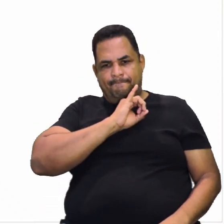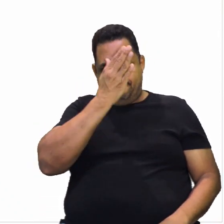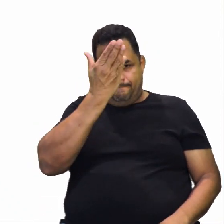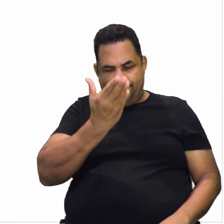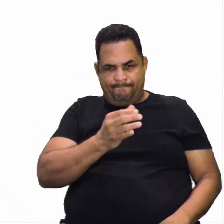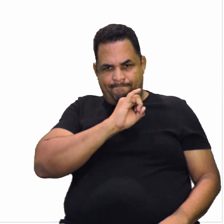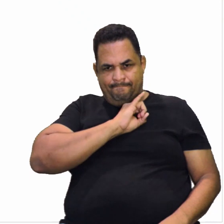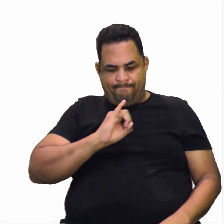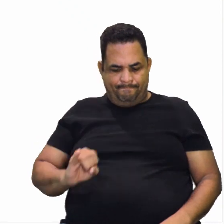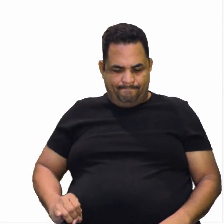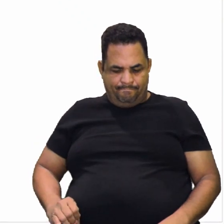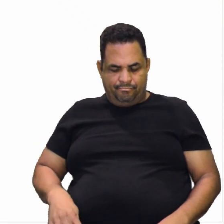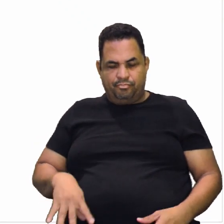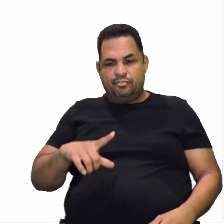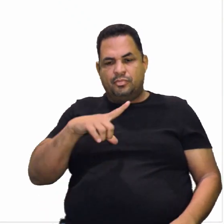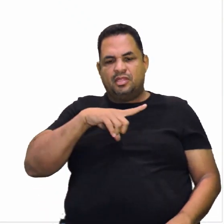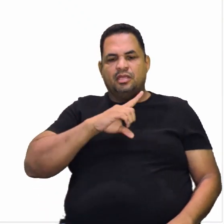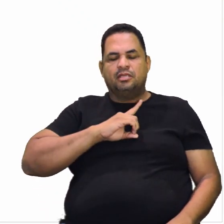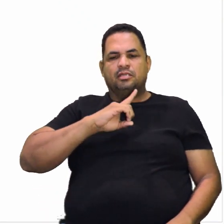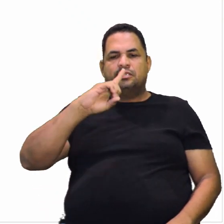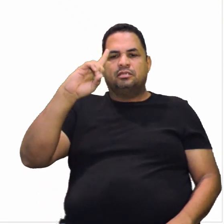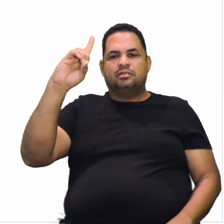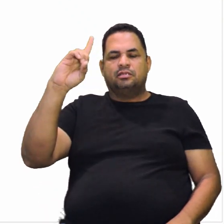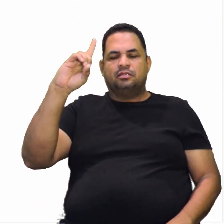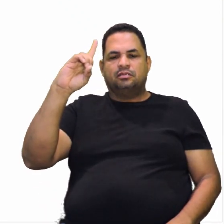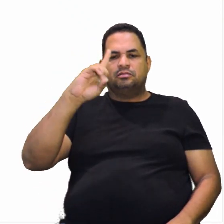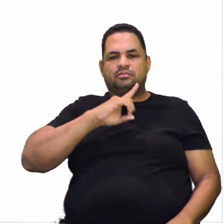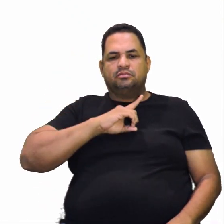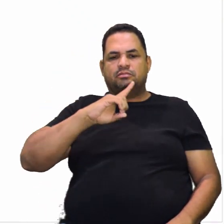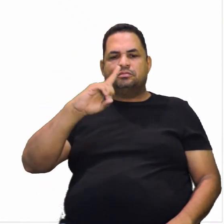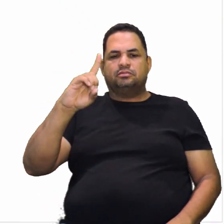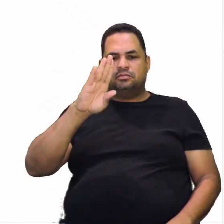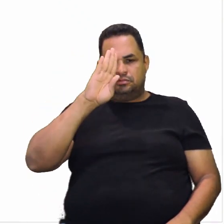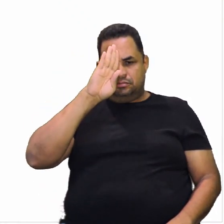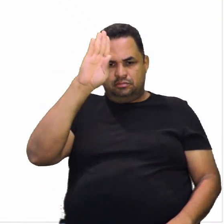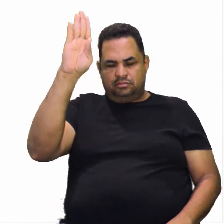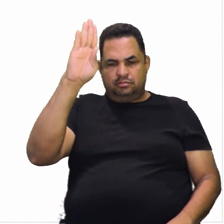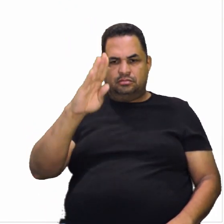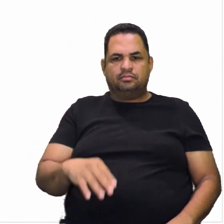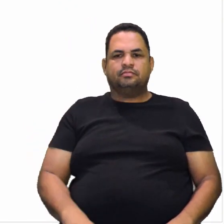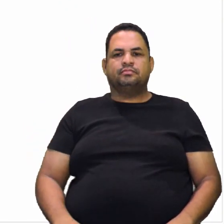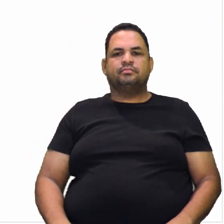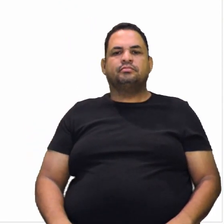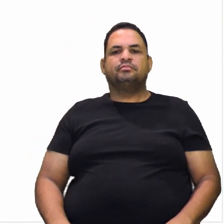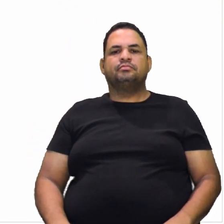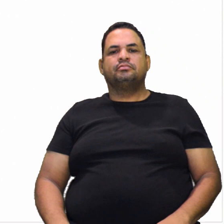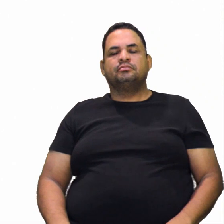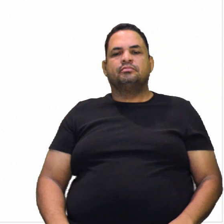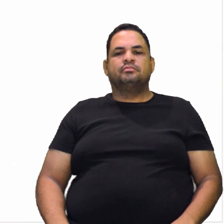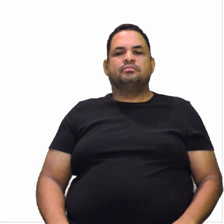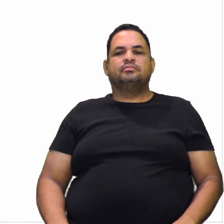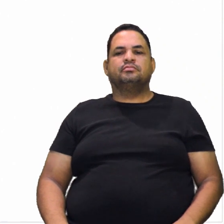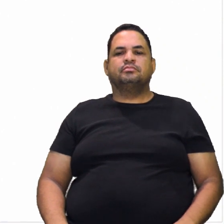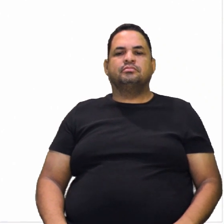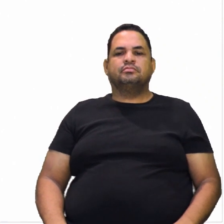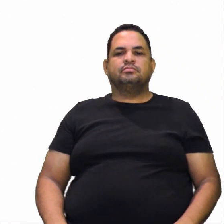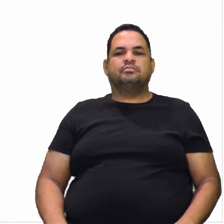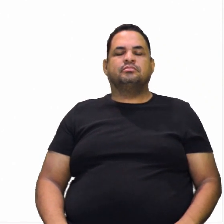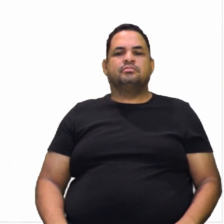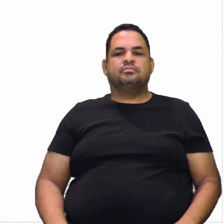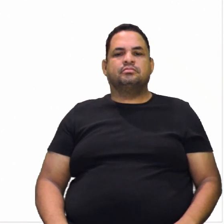Um império teocrático. O que significa o império teocrático? Teo é de Deus, né? Crático, cracia é